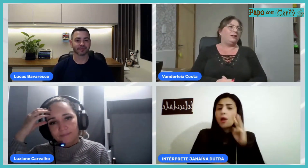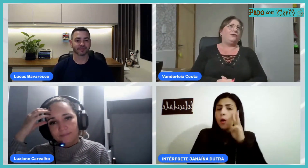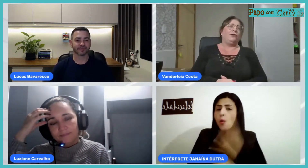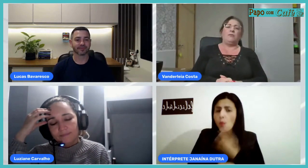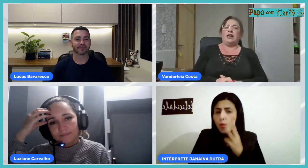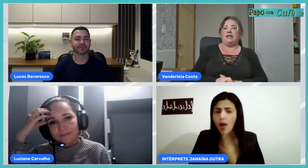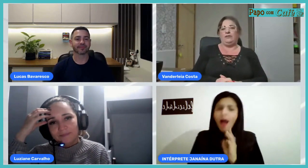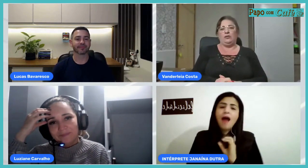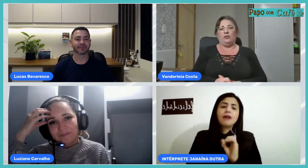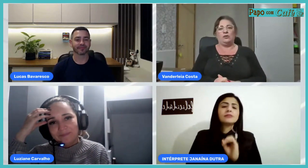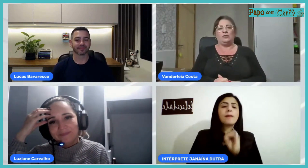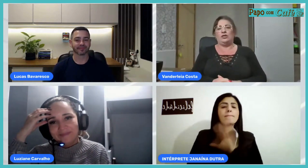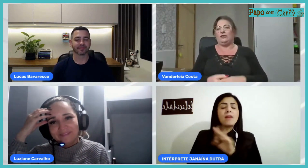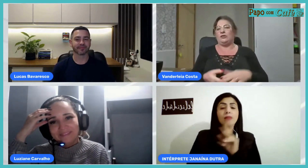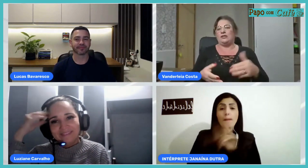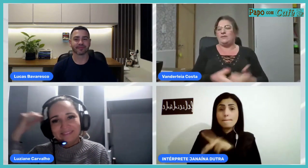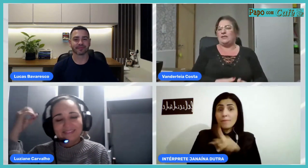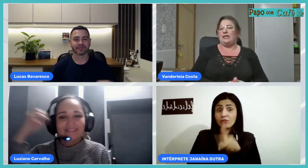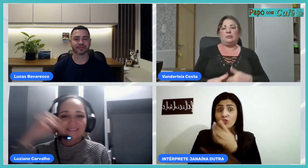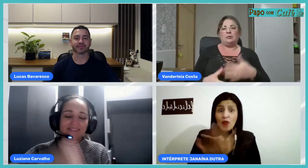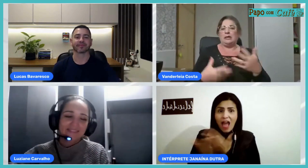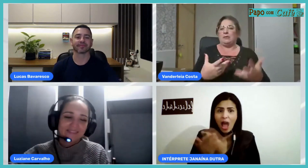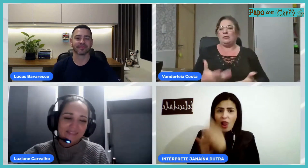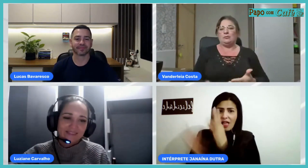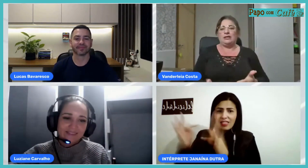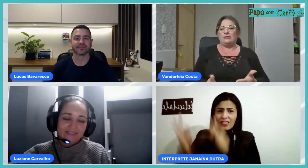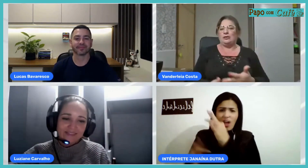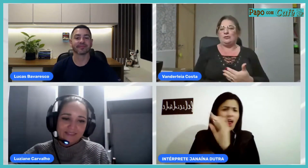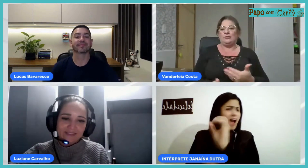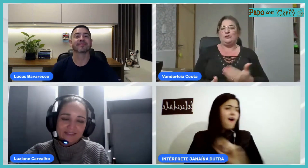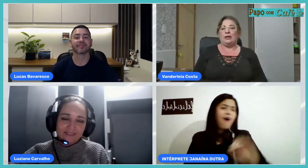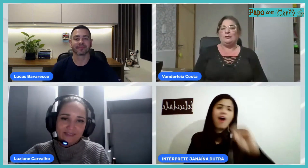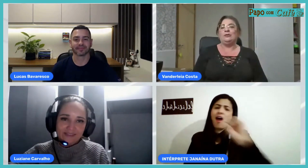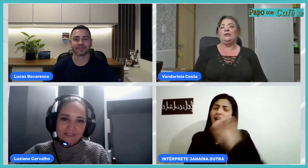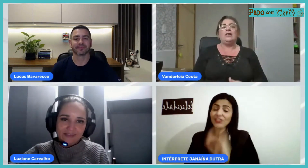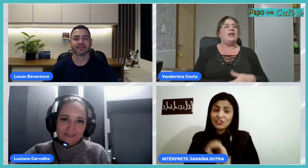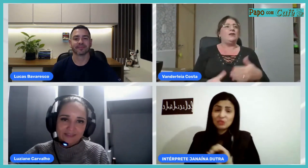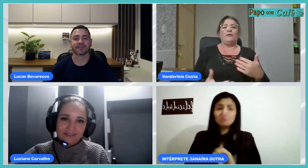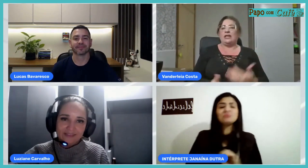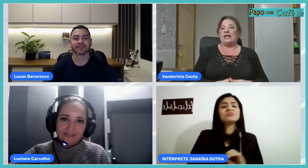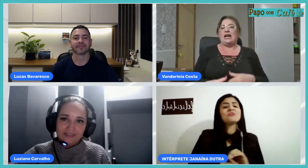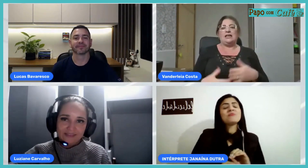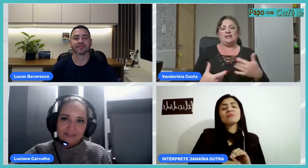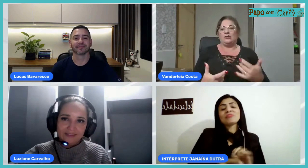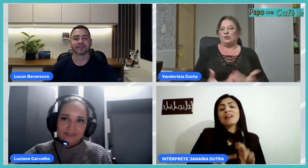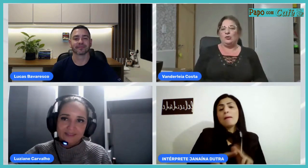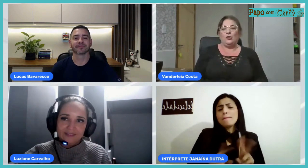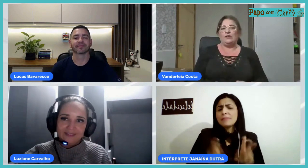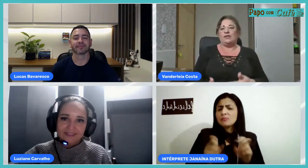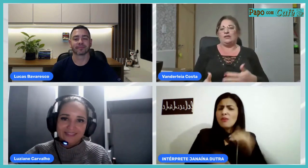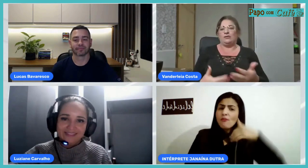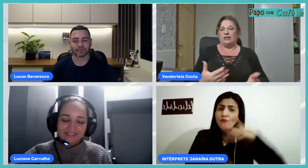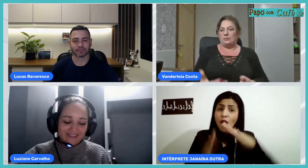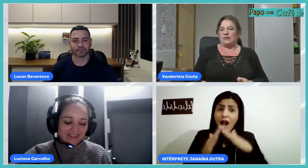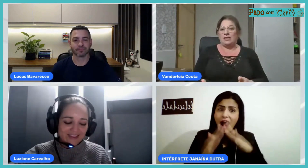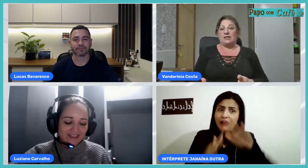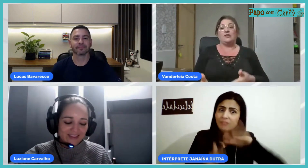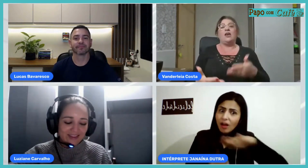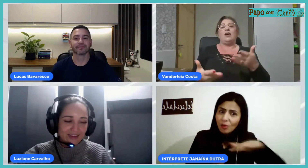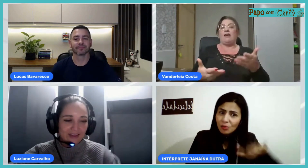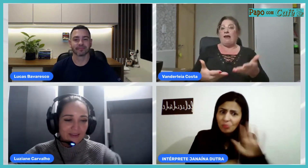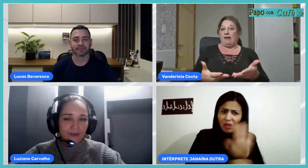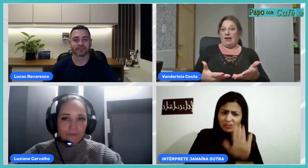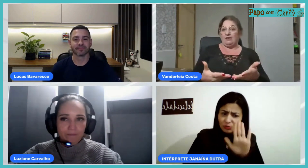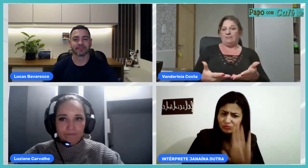aula teórica foi maravilhoso, o diretor de CFC deu problema no computador do aluno, ele foi na casa, ajudou a fazer todo aquele